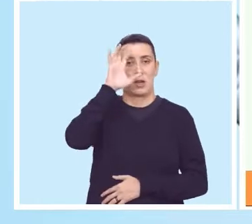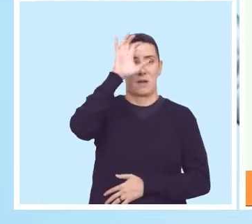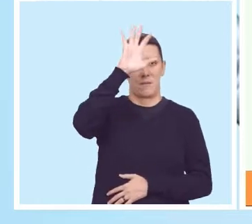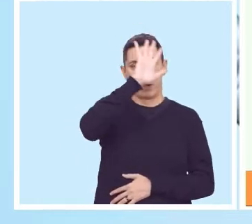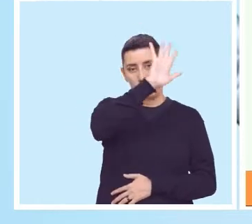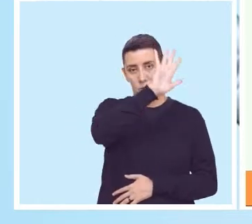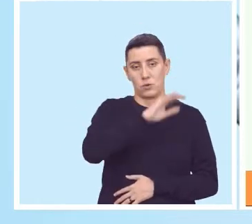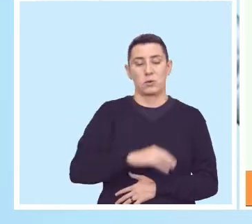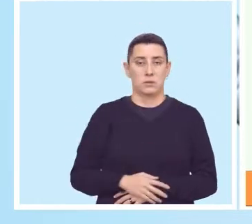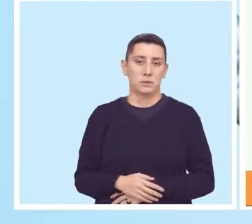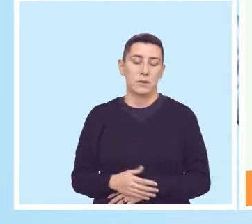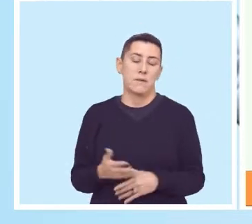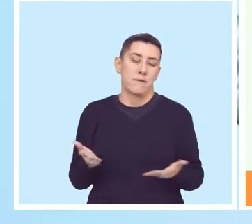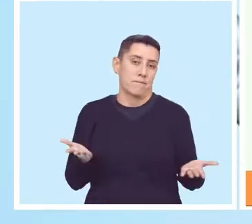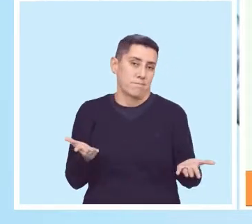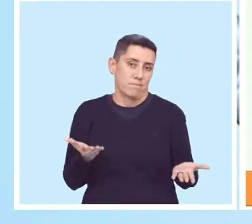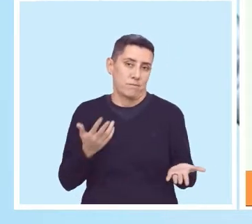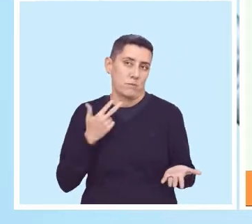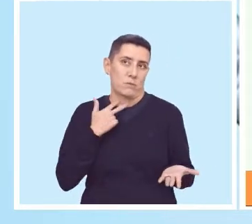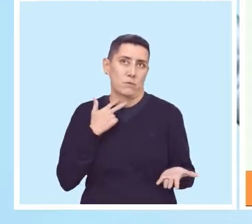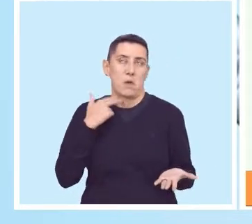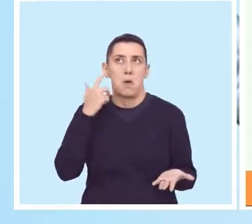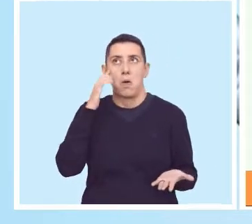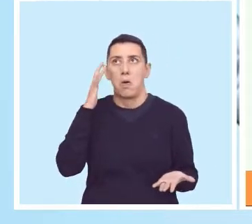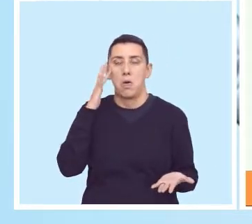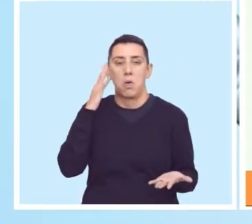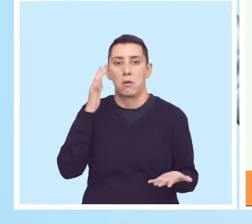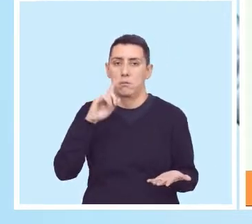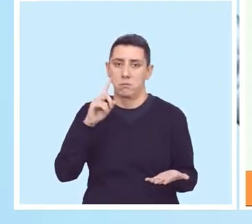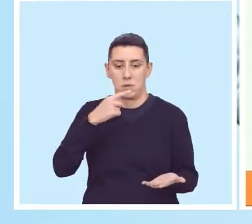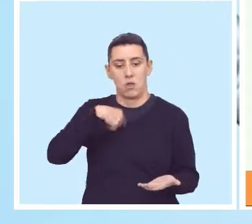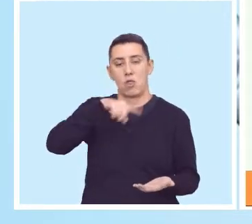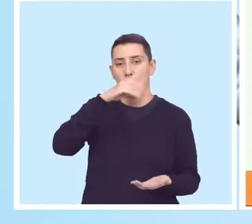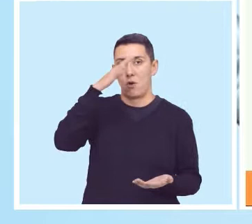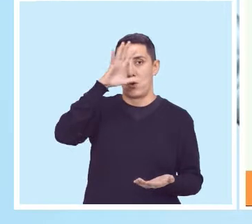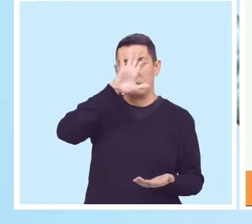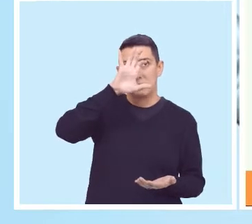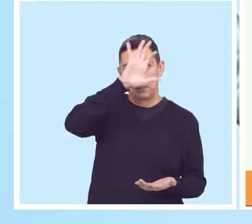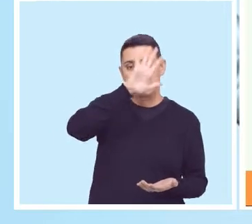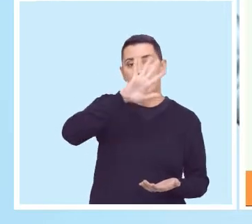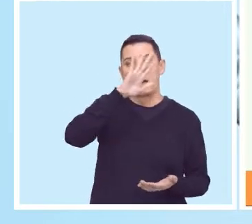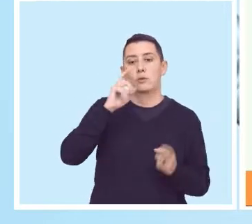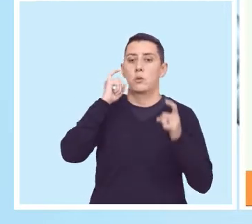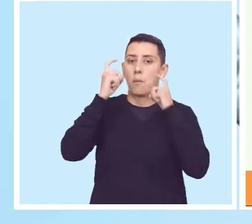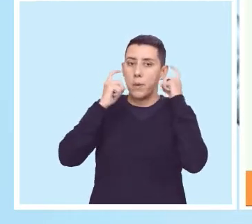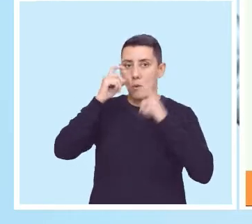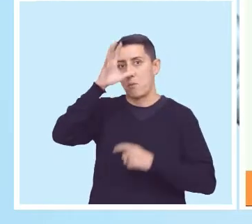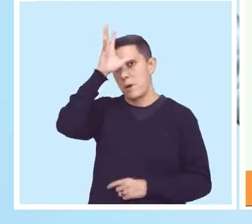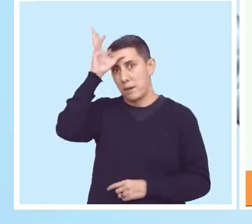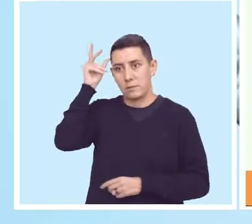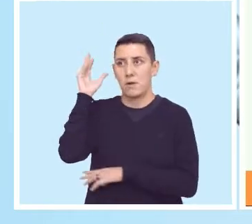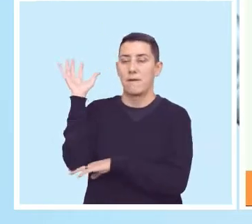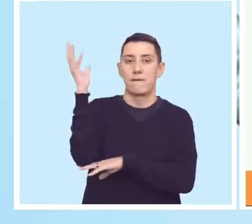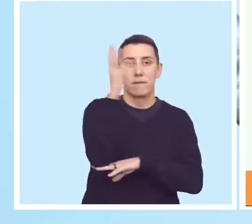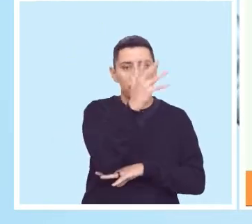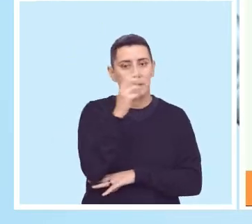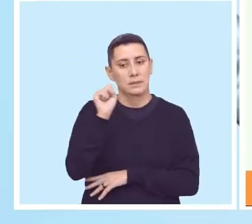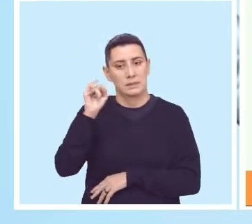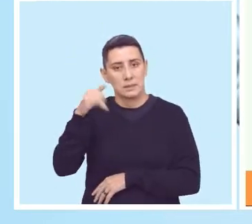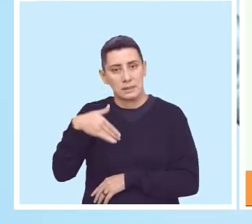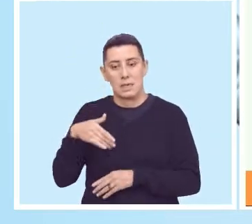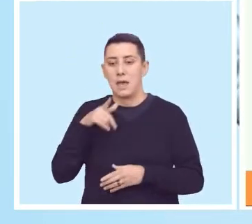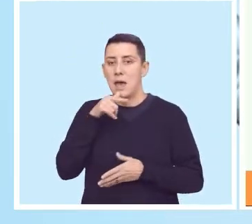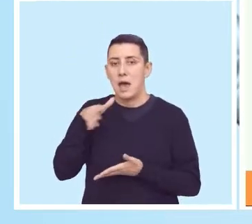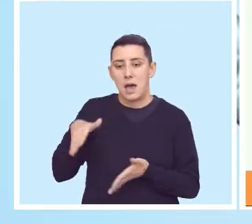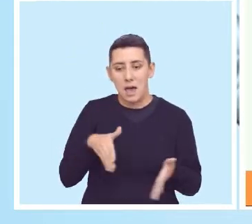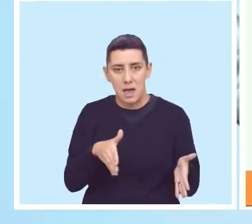muito pensar, né? Então, a principal vocação nossa aqui é para a parte ambiental, floresta amazônica, Rio